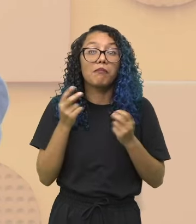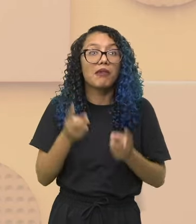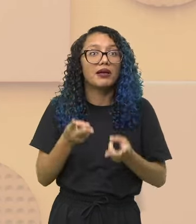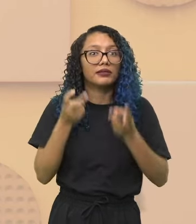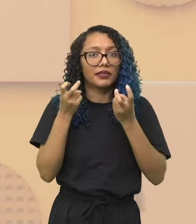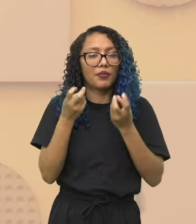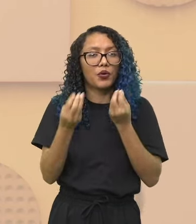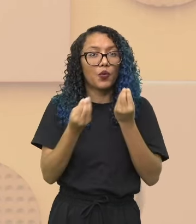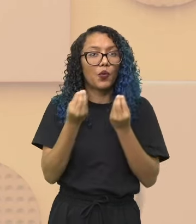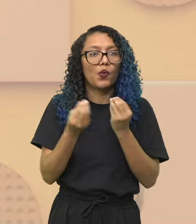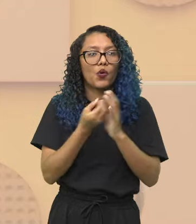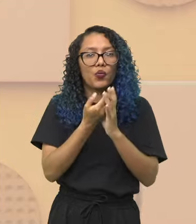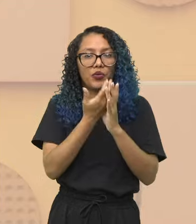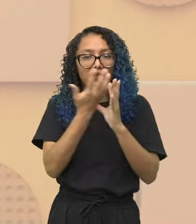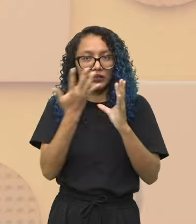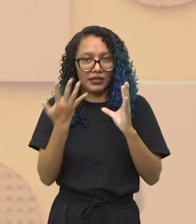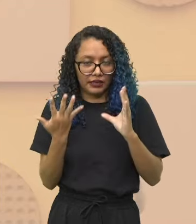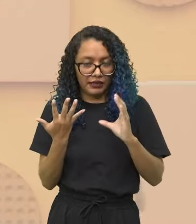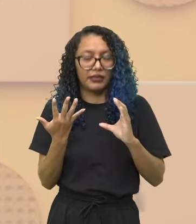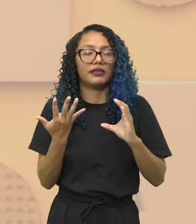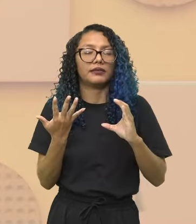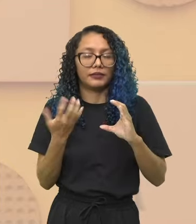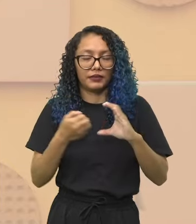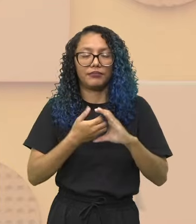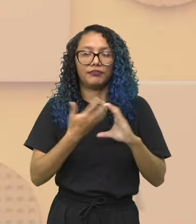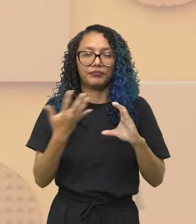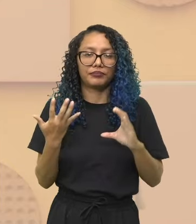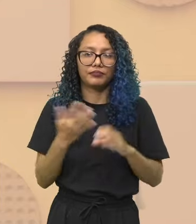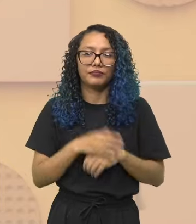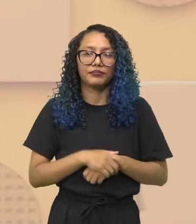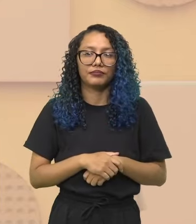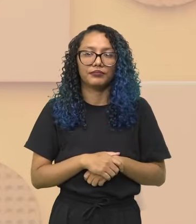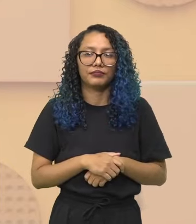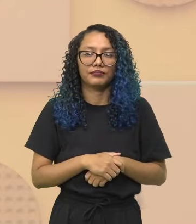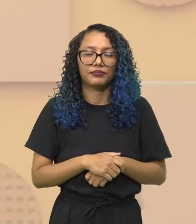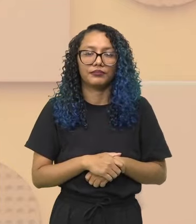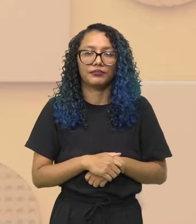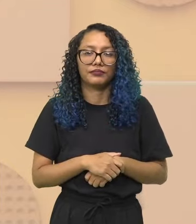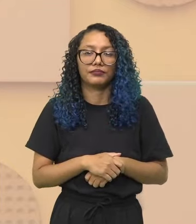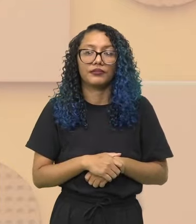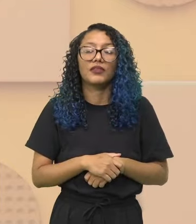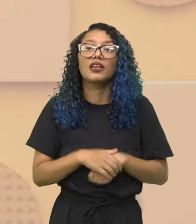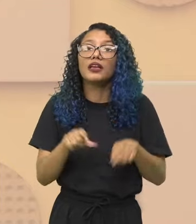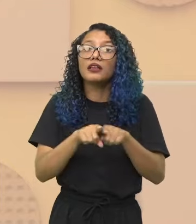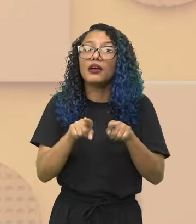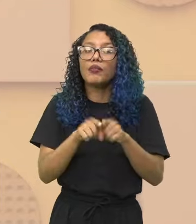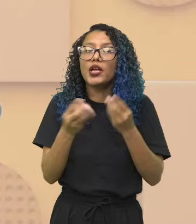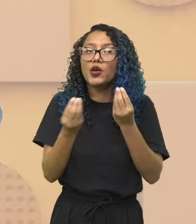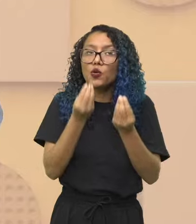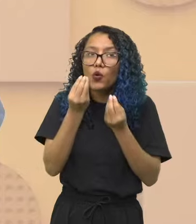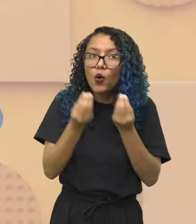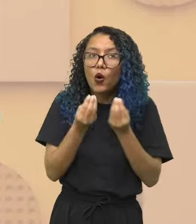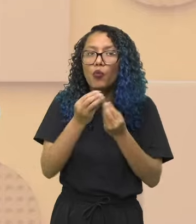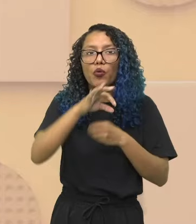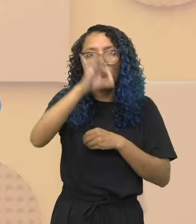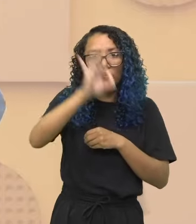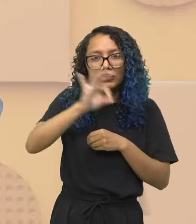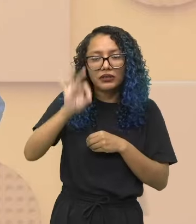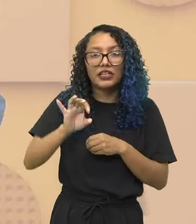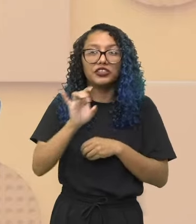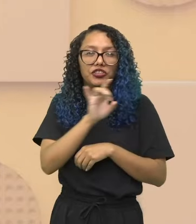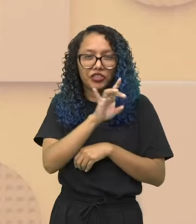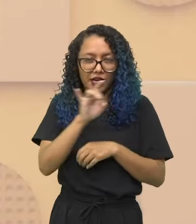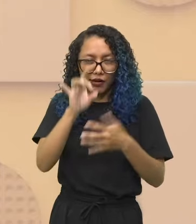características e aí nós temos a participação de cada uma delas. Vamos agora assistir um vídeo